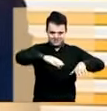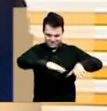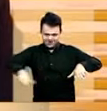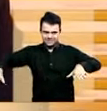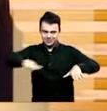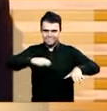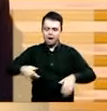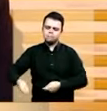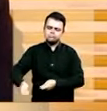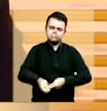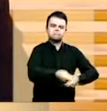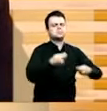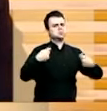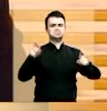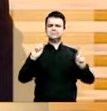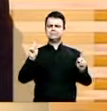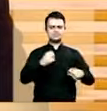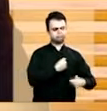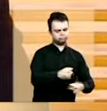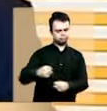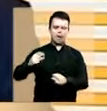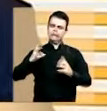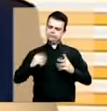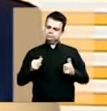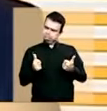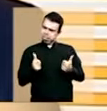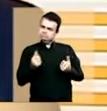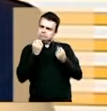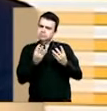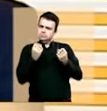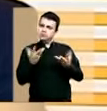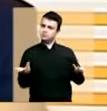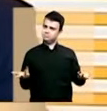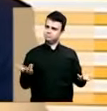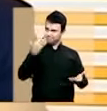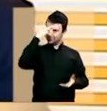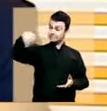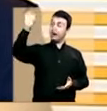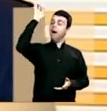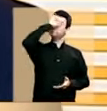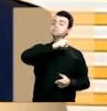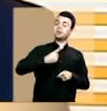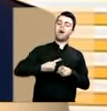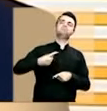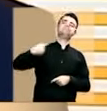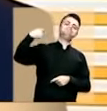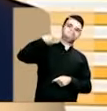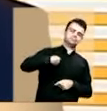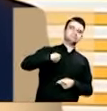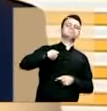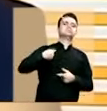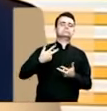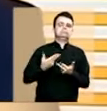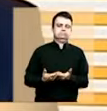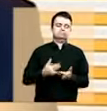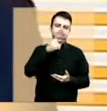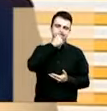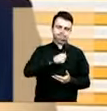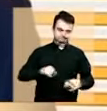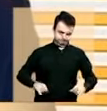limpo. Então essa pessoa provavelmente ela mudou o seu hábito por uma imposição, mas ela aprendeu que aquilo foi bom para